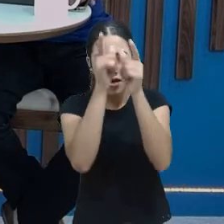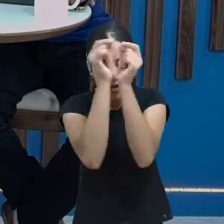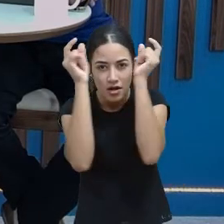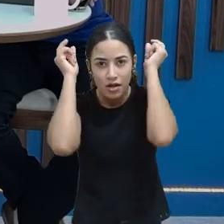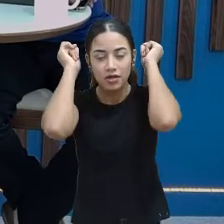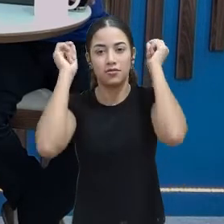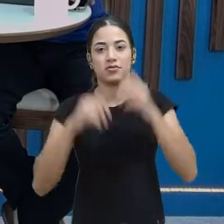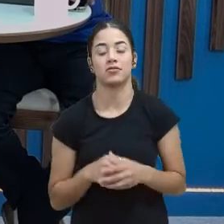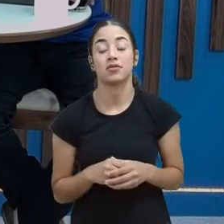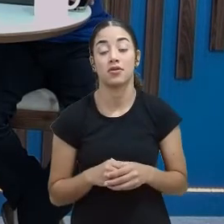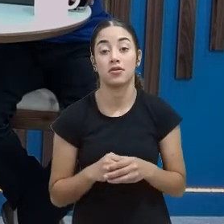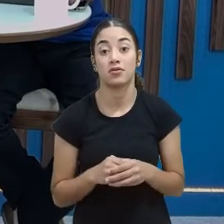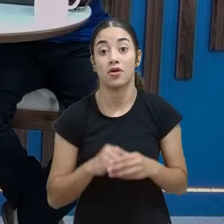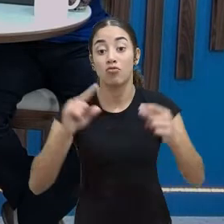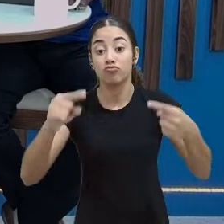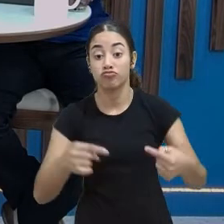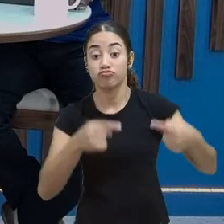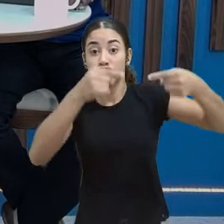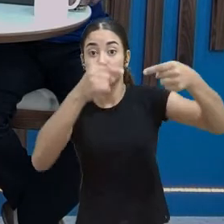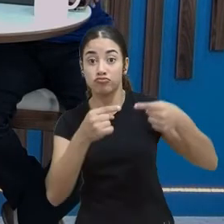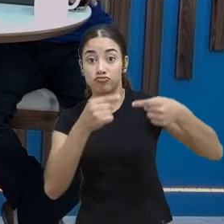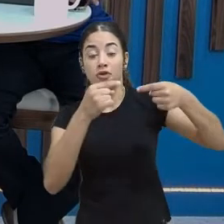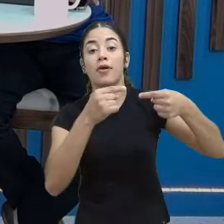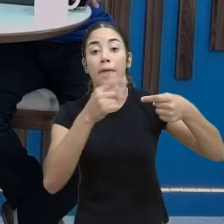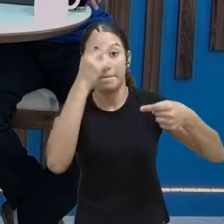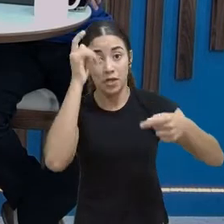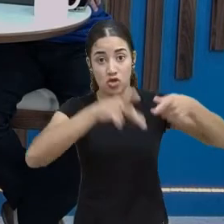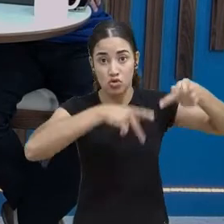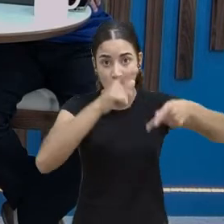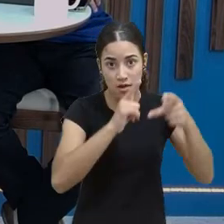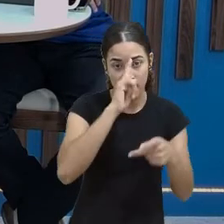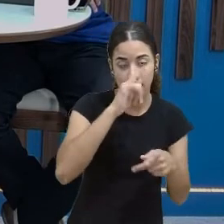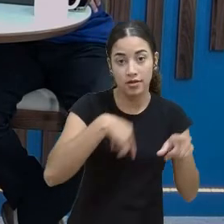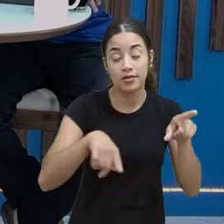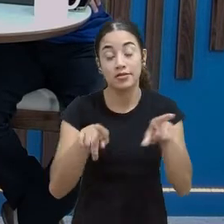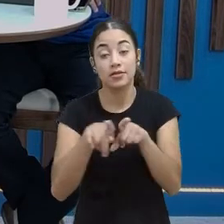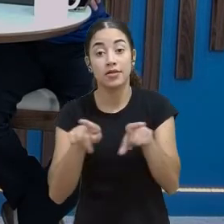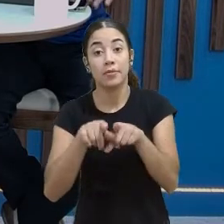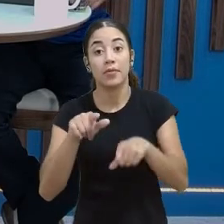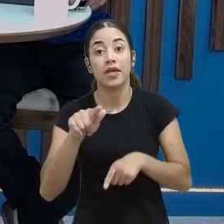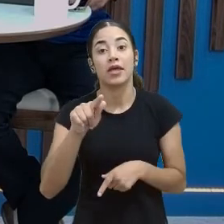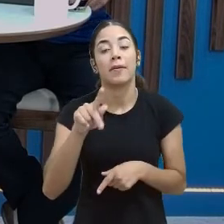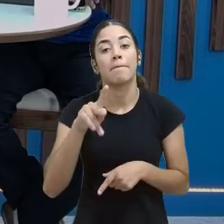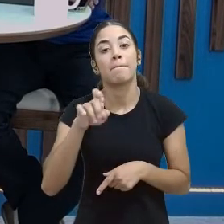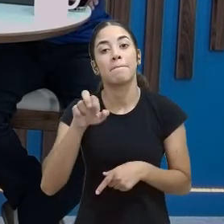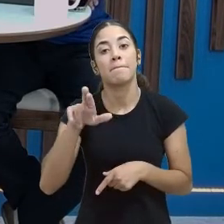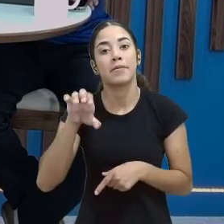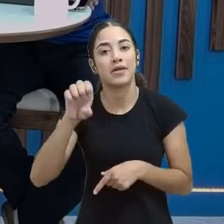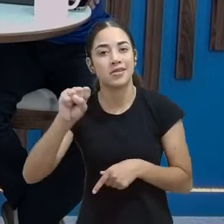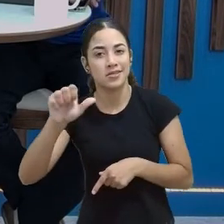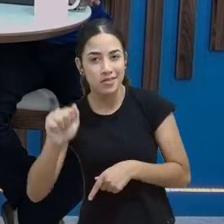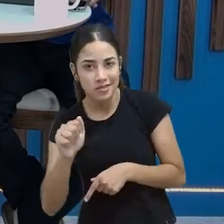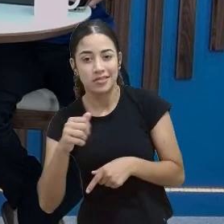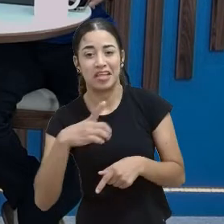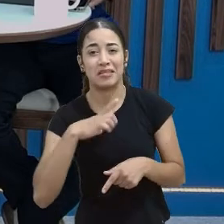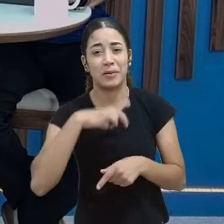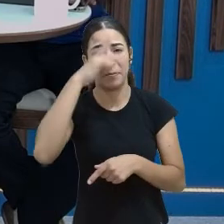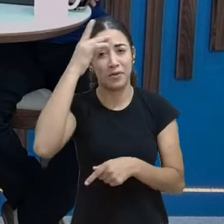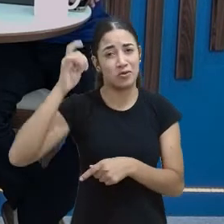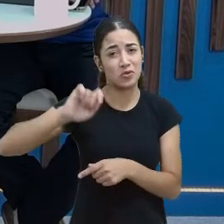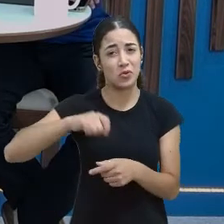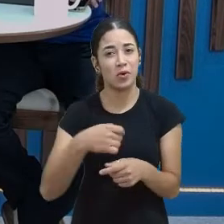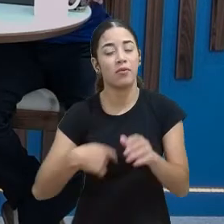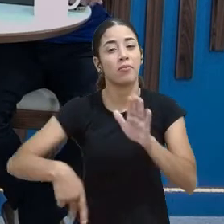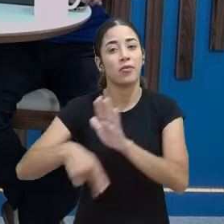os persas e os gregos, onde nós temos a famosa Batalha das Termópilas, né, dos 300 guerreiros de Esparta, em